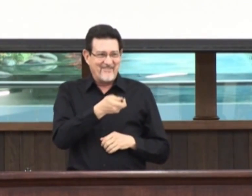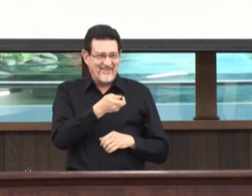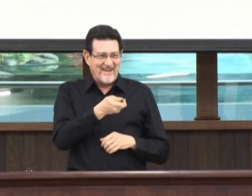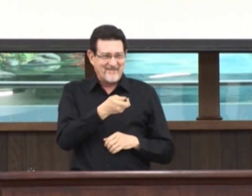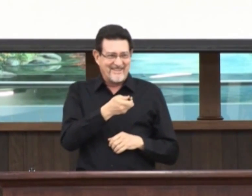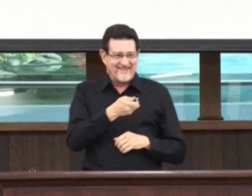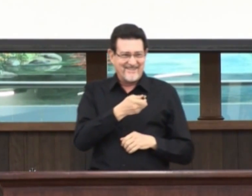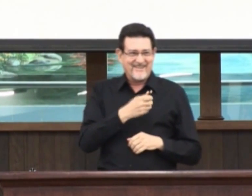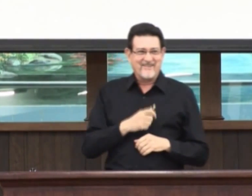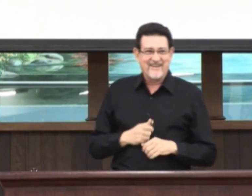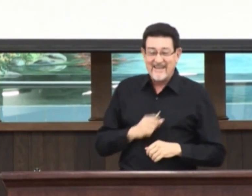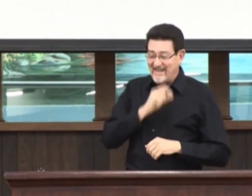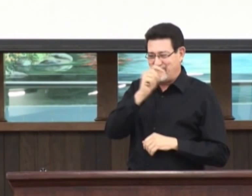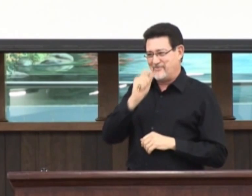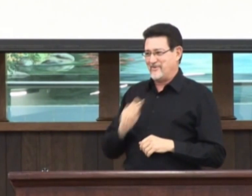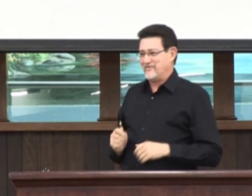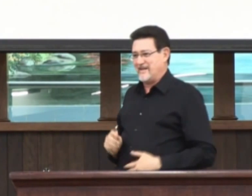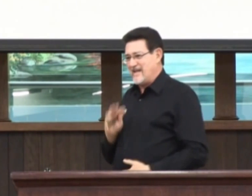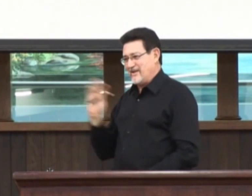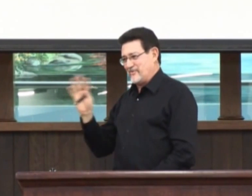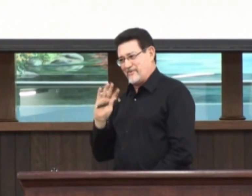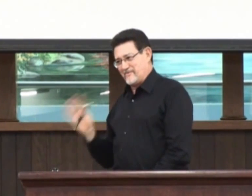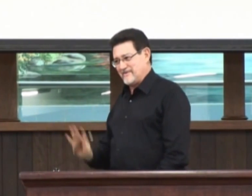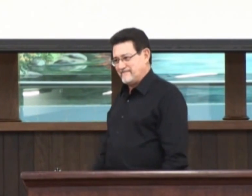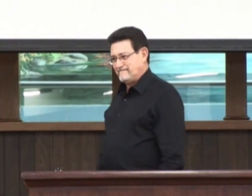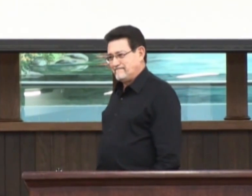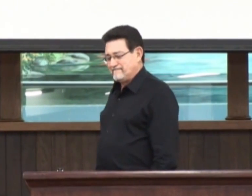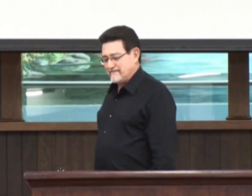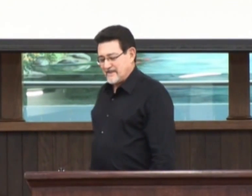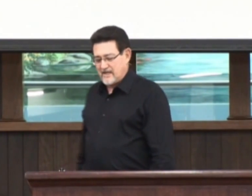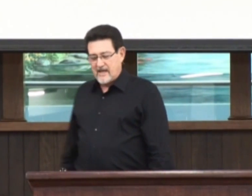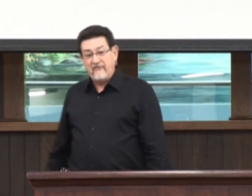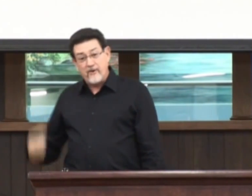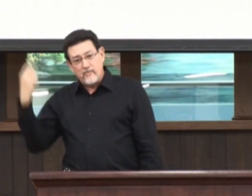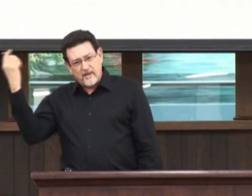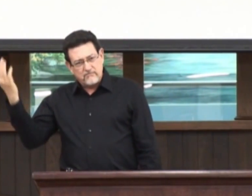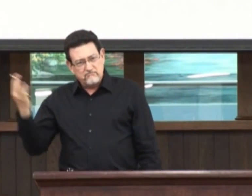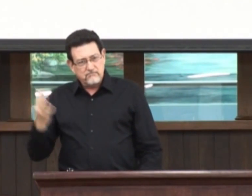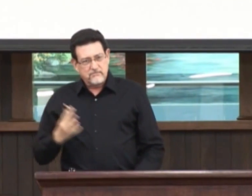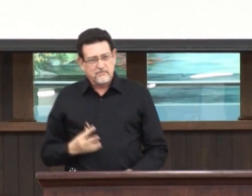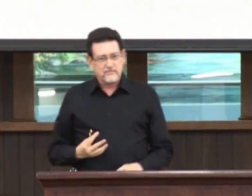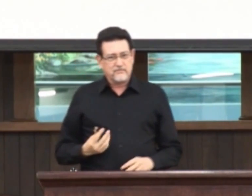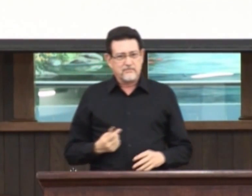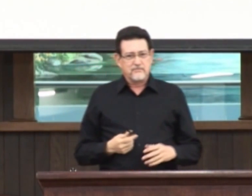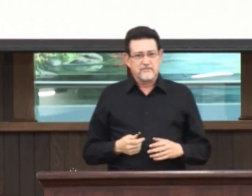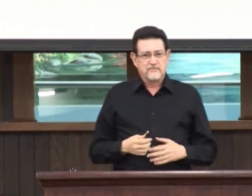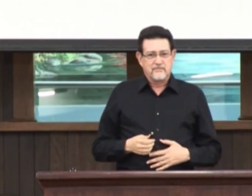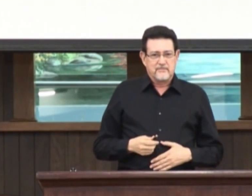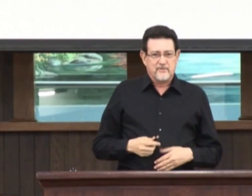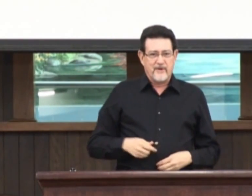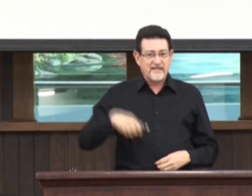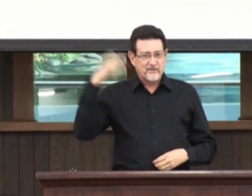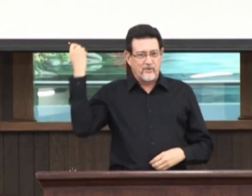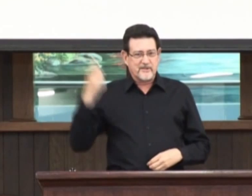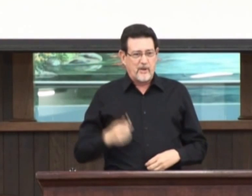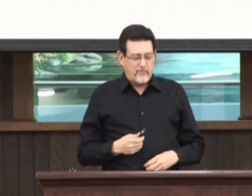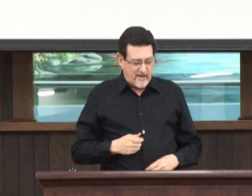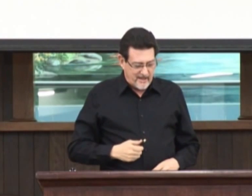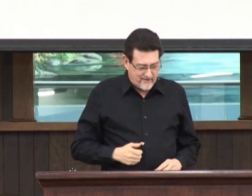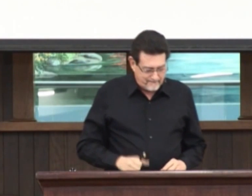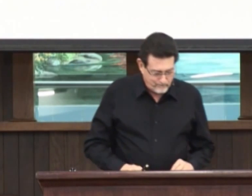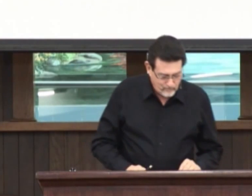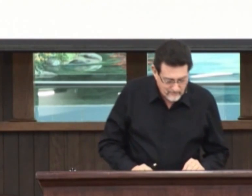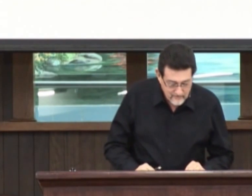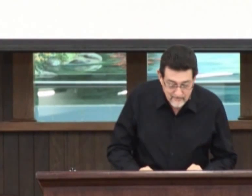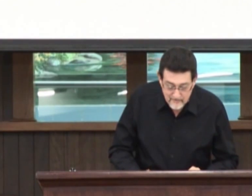Você já viu, né, bichinho? Lindo filme, lindo filme. É filme. Não é essas coisas que tem por